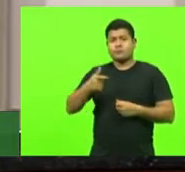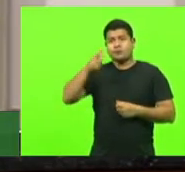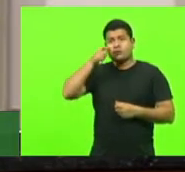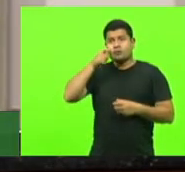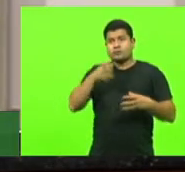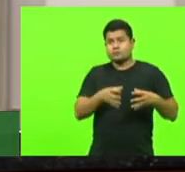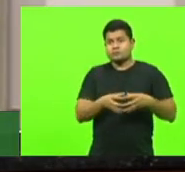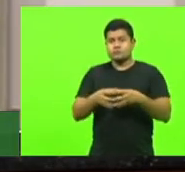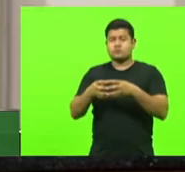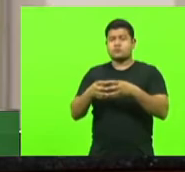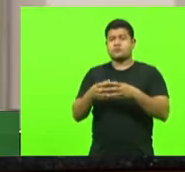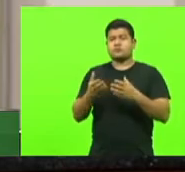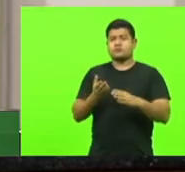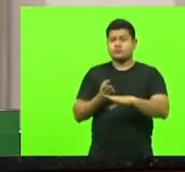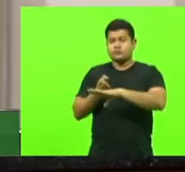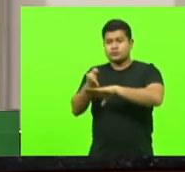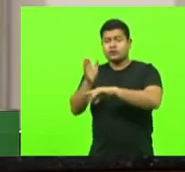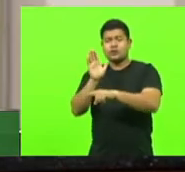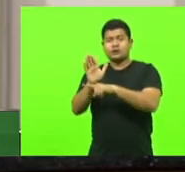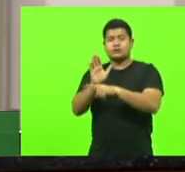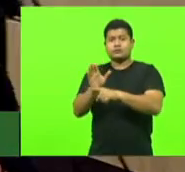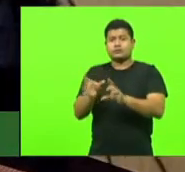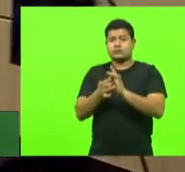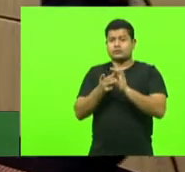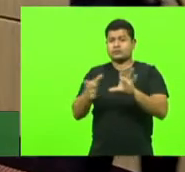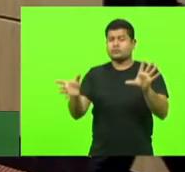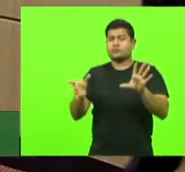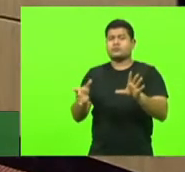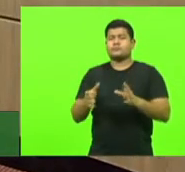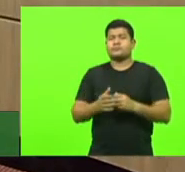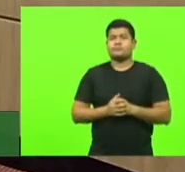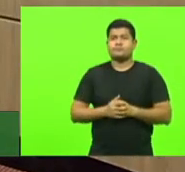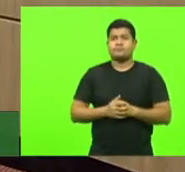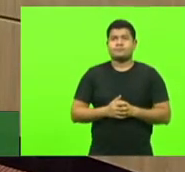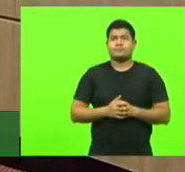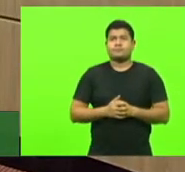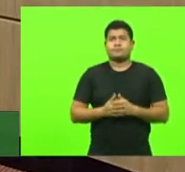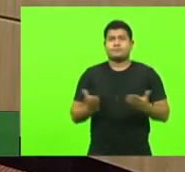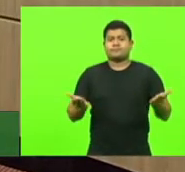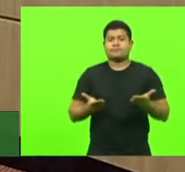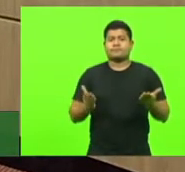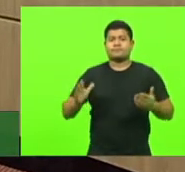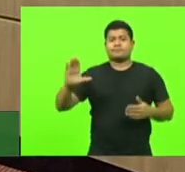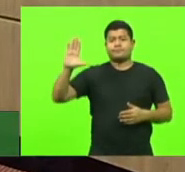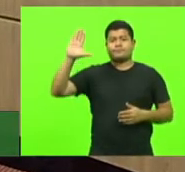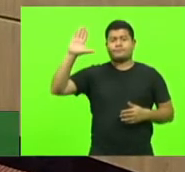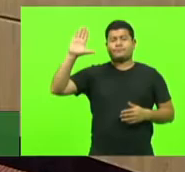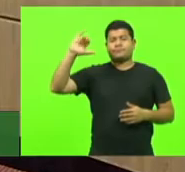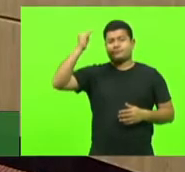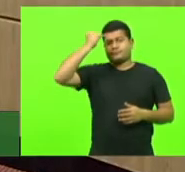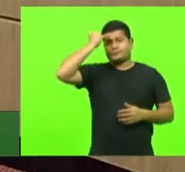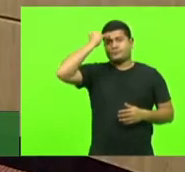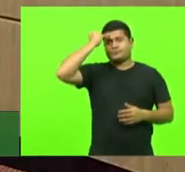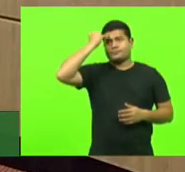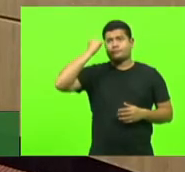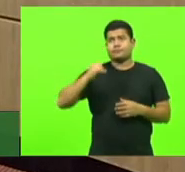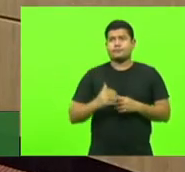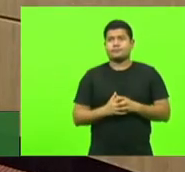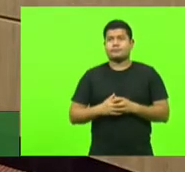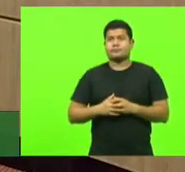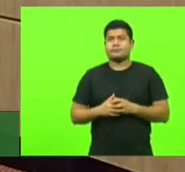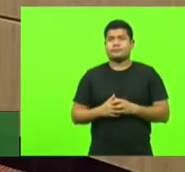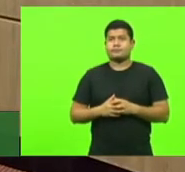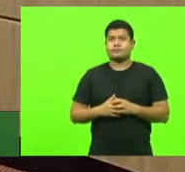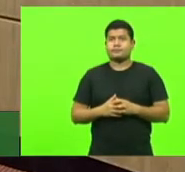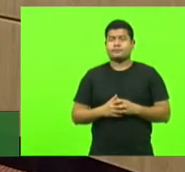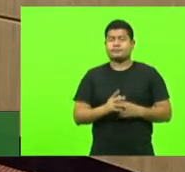comitiva e ajudou a desatar esse nó político. Obrigado, presidente. Obrigado, deputado. Jair Mioto. Deputado Jair Mioto. Senhor